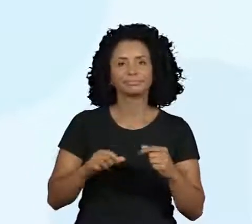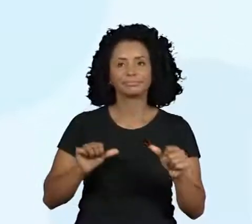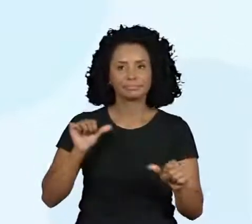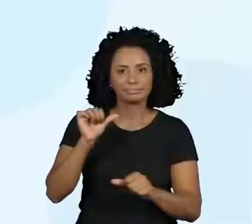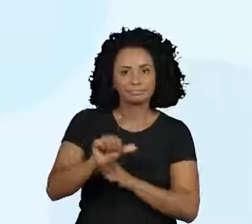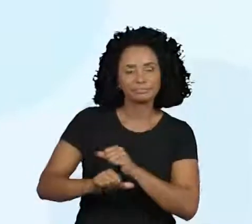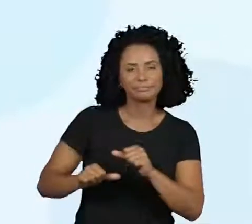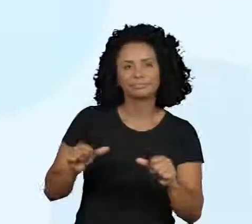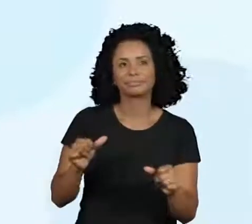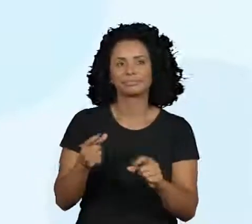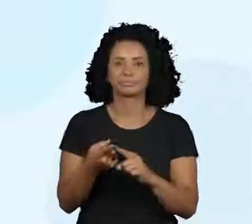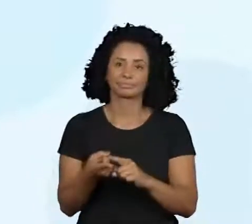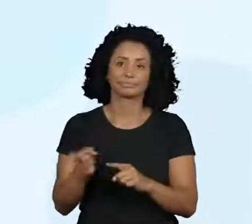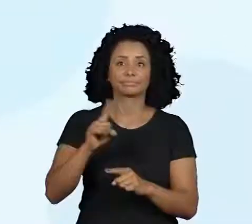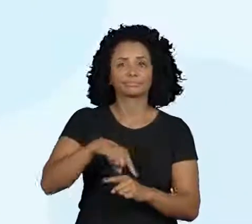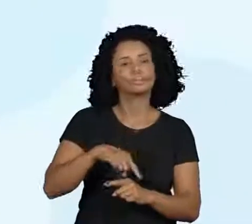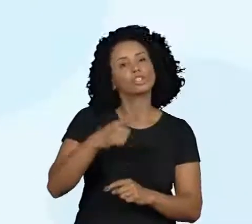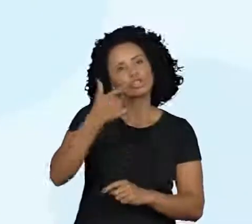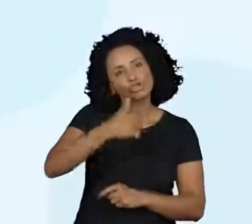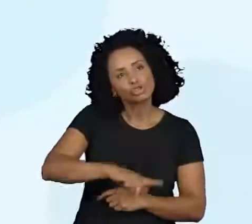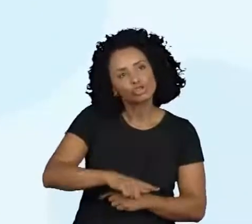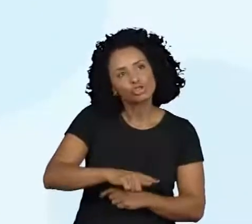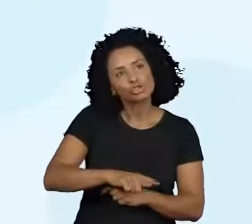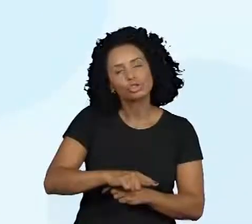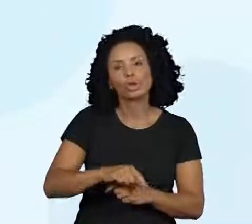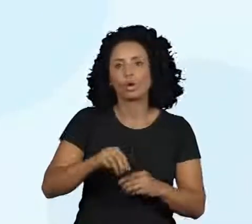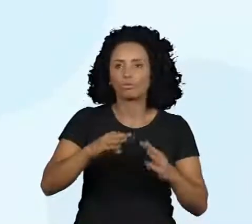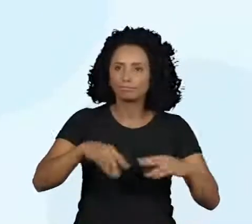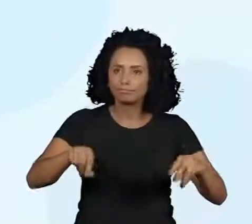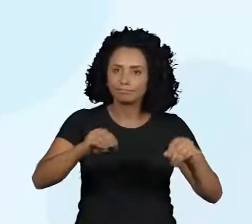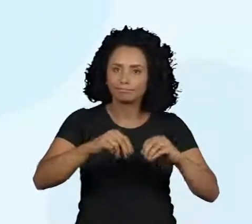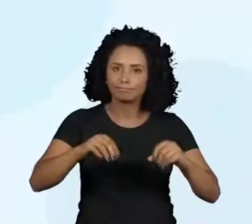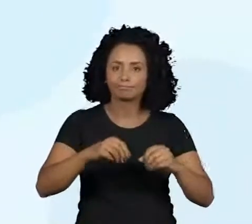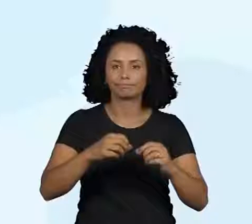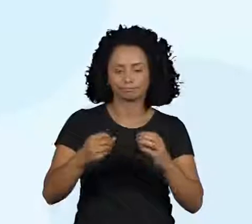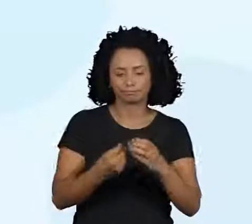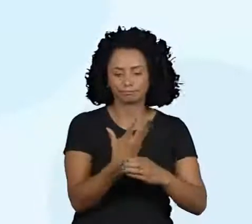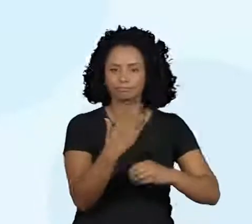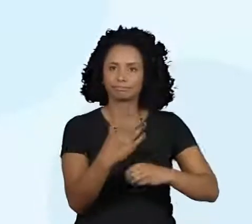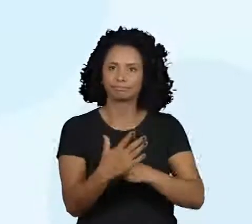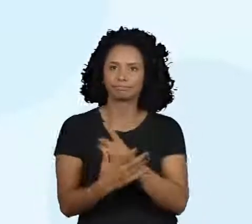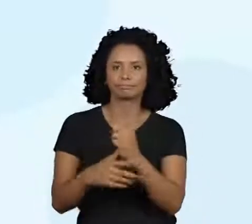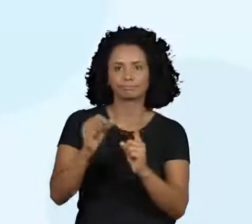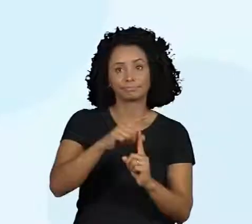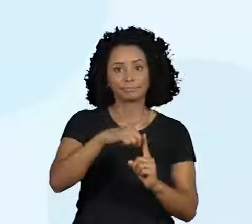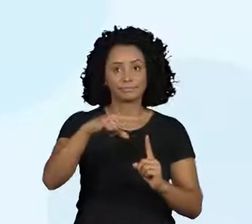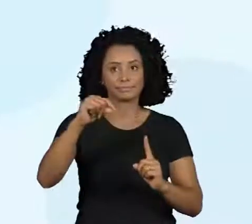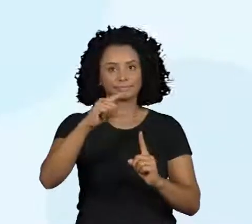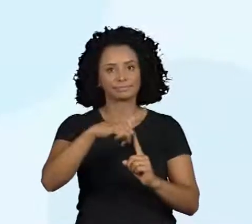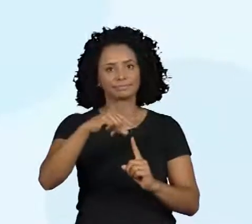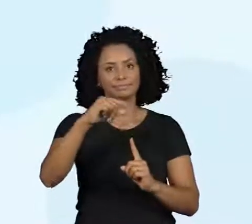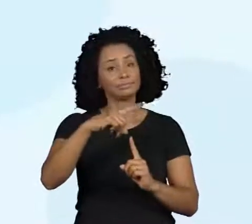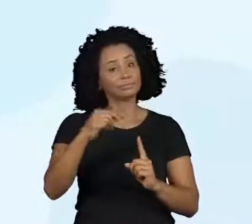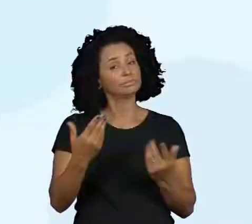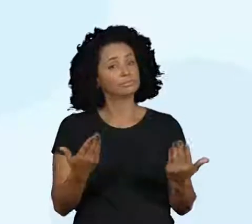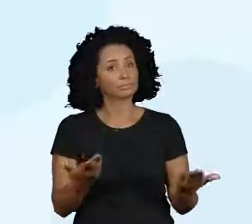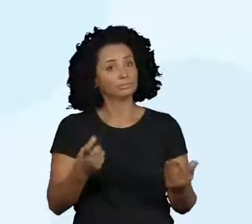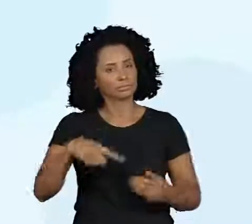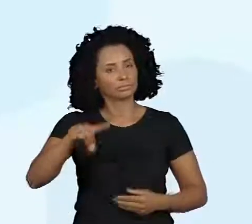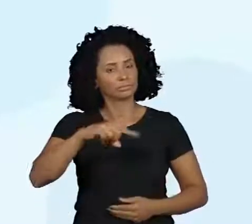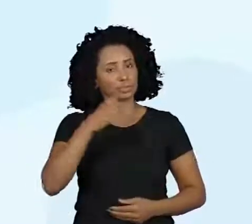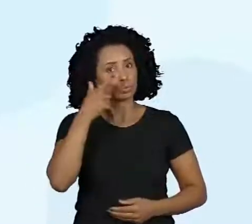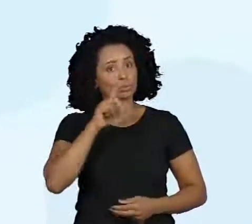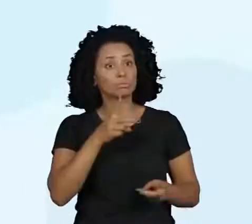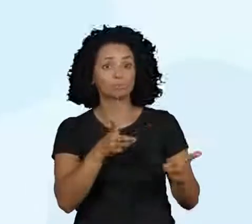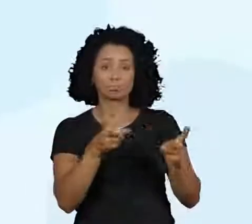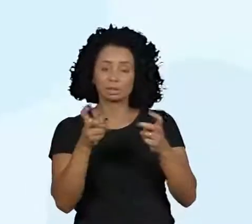jogar, devolver para a terra e transformando em nutrientes. E esses nutrientes também servem aí